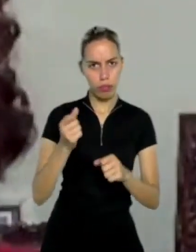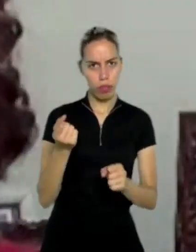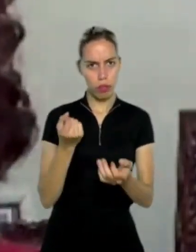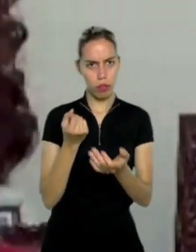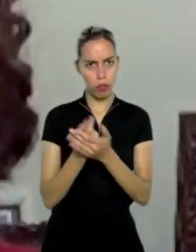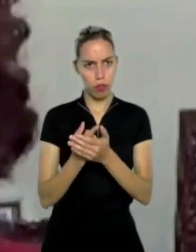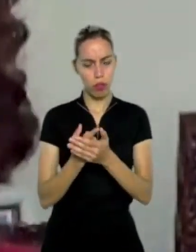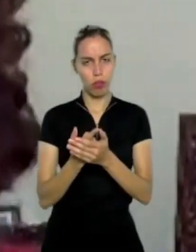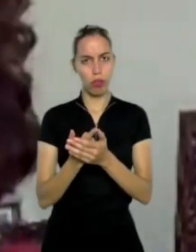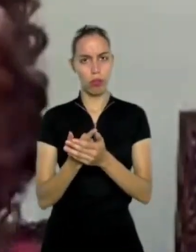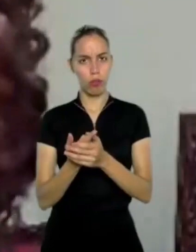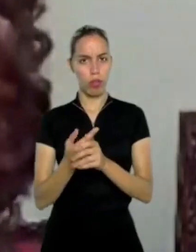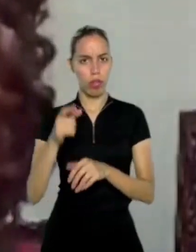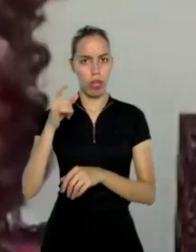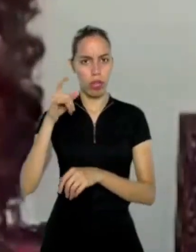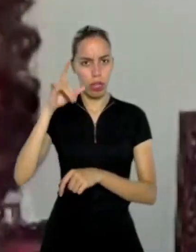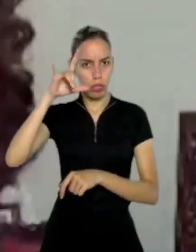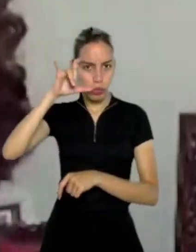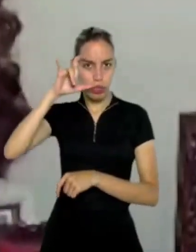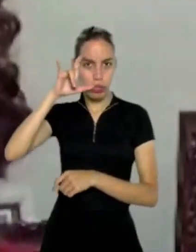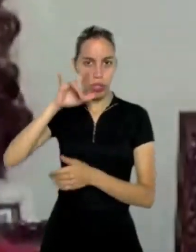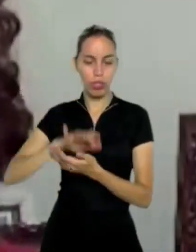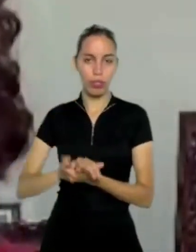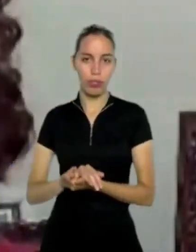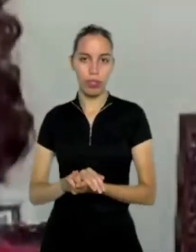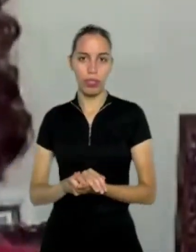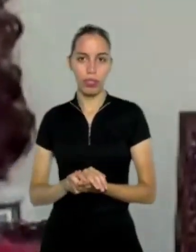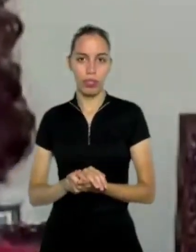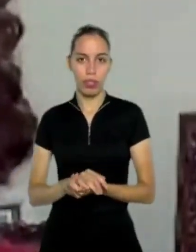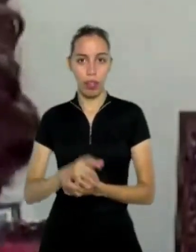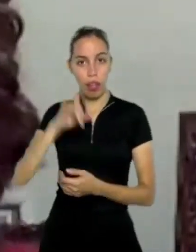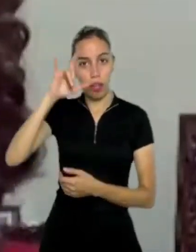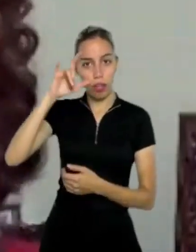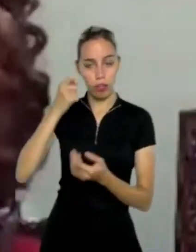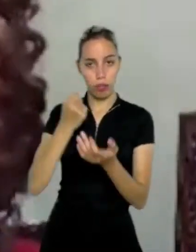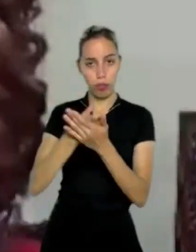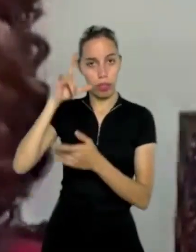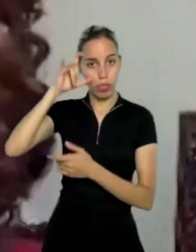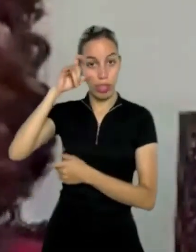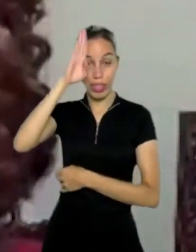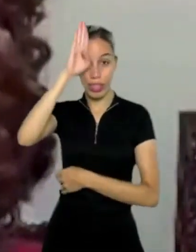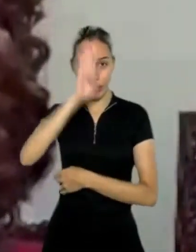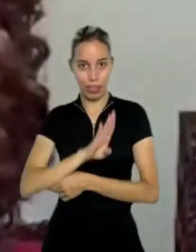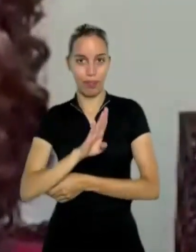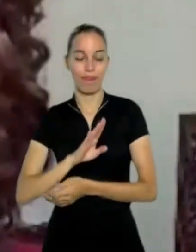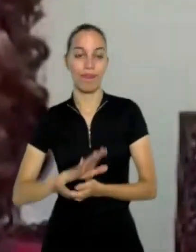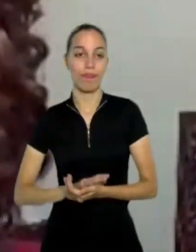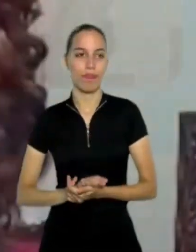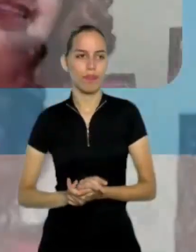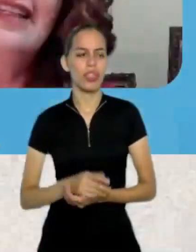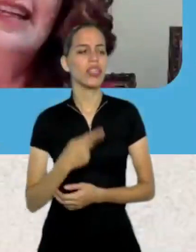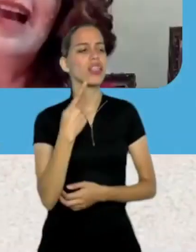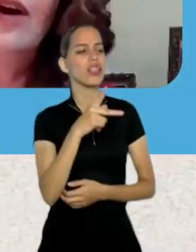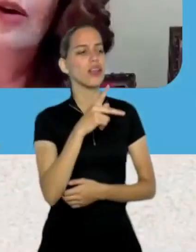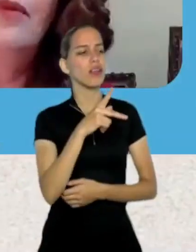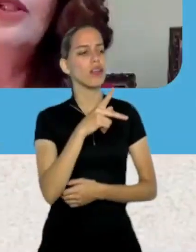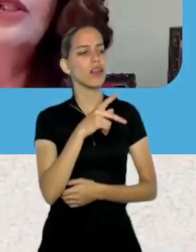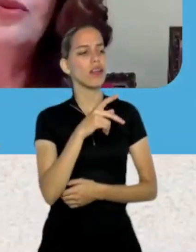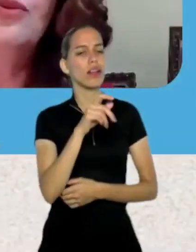perfil do Instagram. Então é só entrar lá e baixar. Seu perfil é @Júnia Paixão.